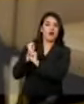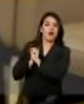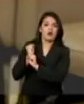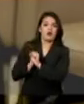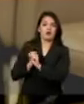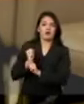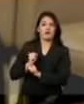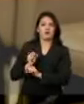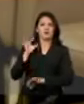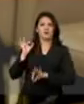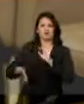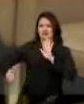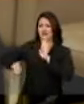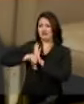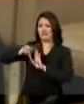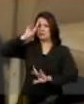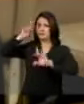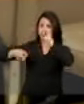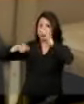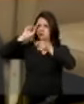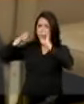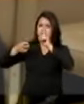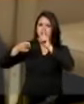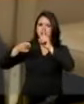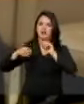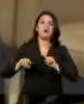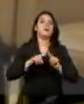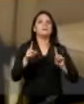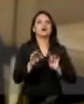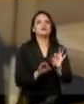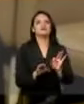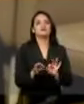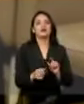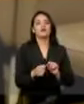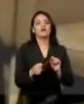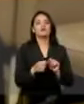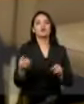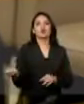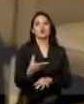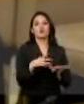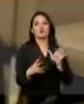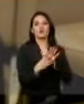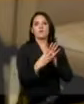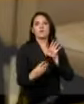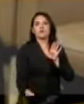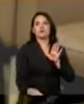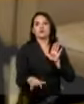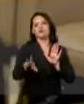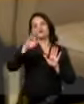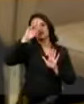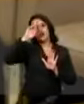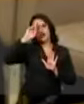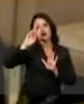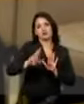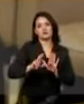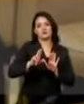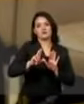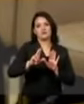de respeito aos direitos fundamentais do cidadão suspeito da prática de uma infração penal.